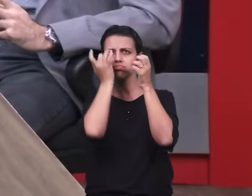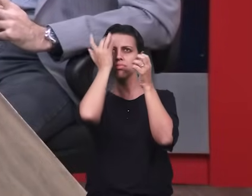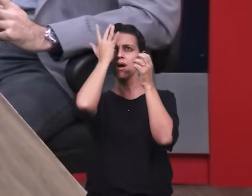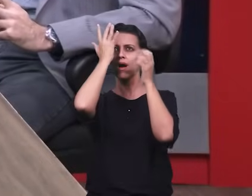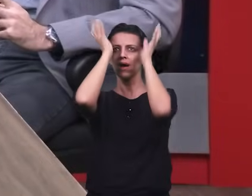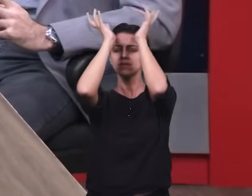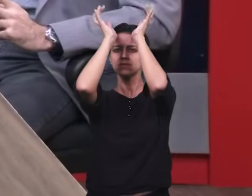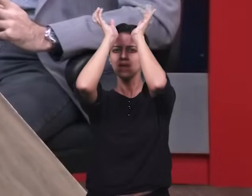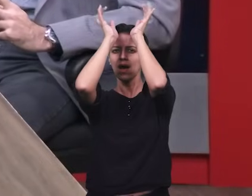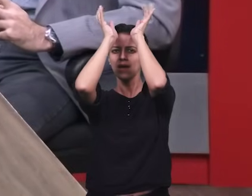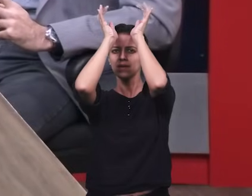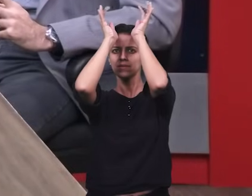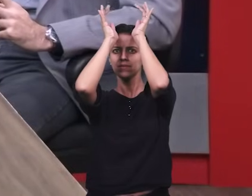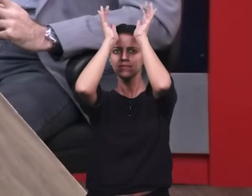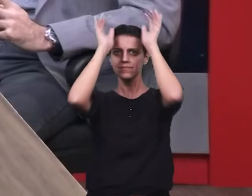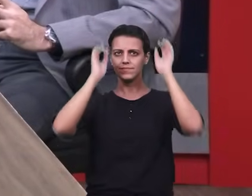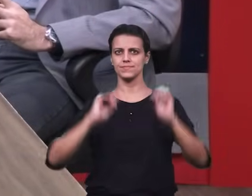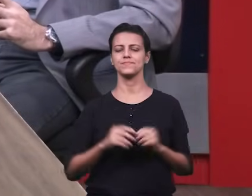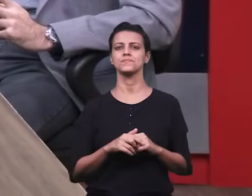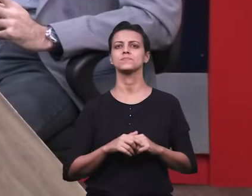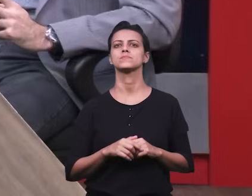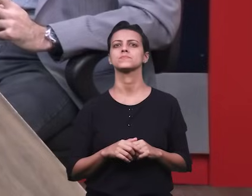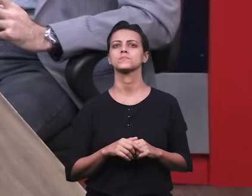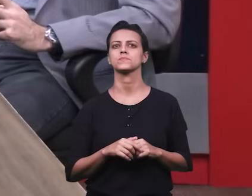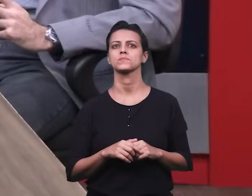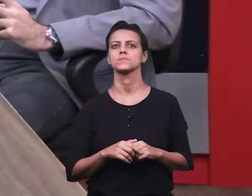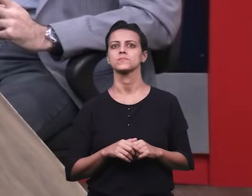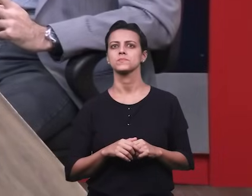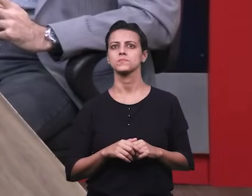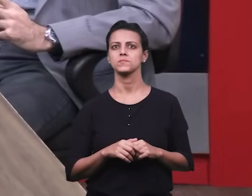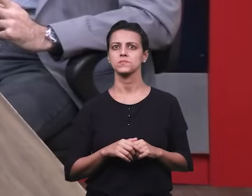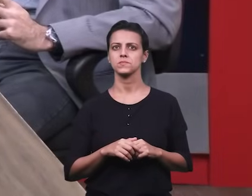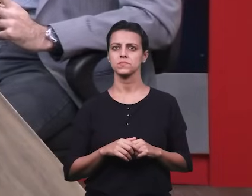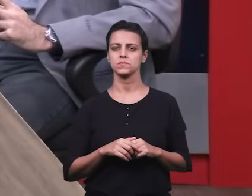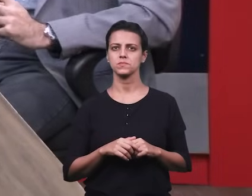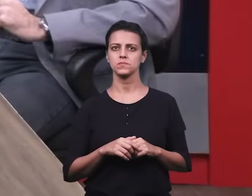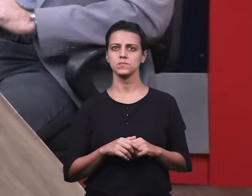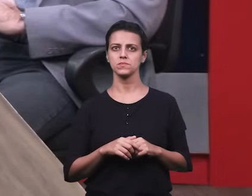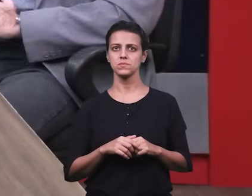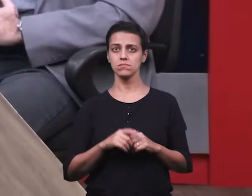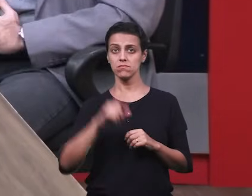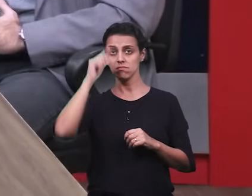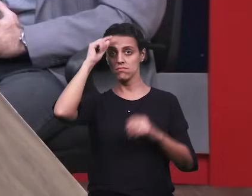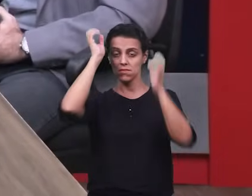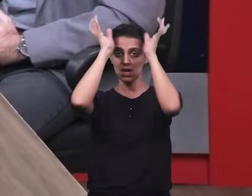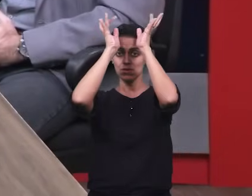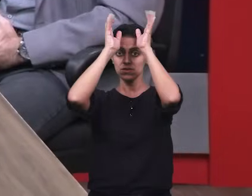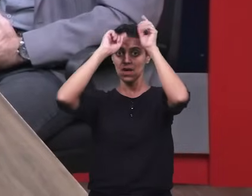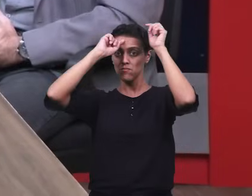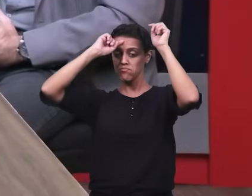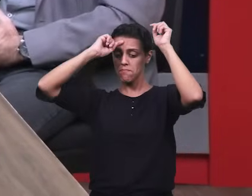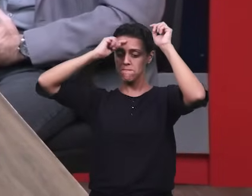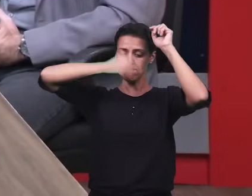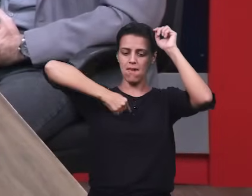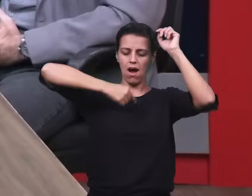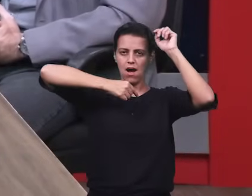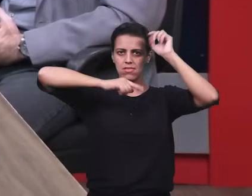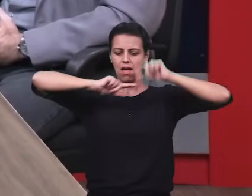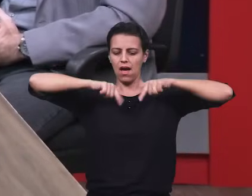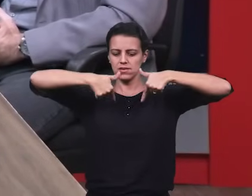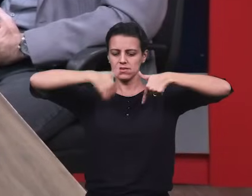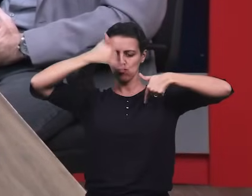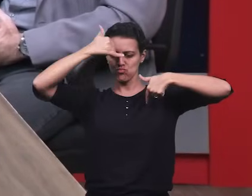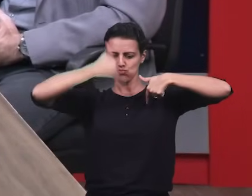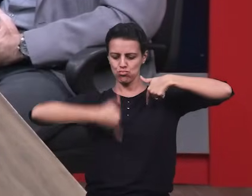vamos ver num vídeo como que isso funciona, através de energia, e o cérebro vai reagir para manter